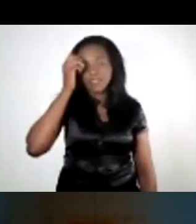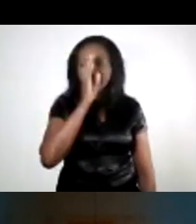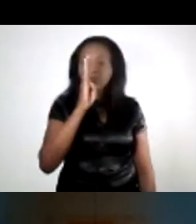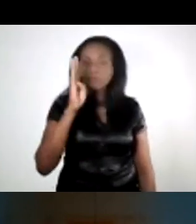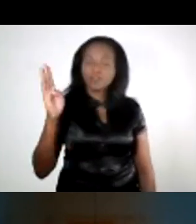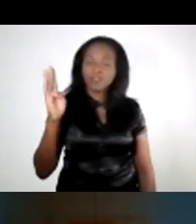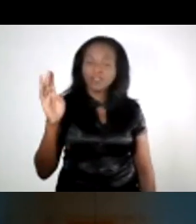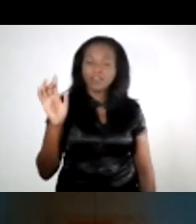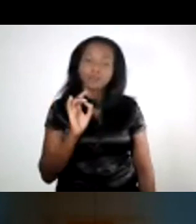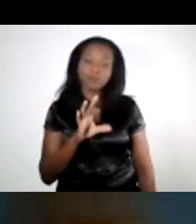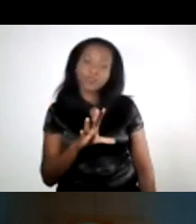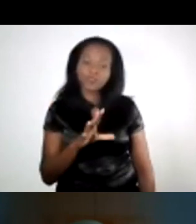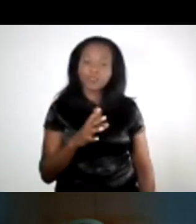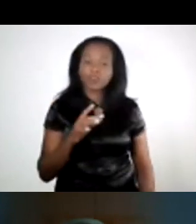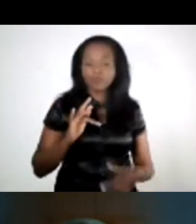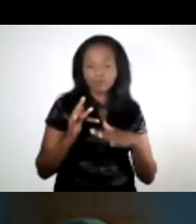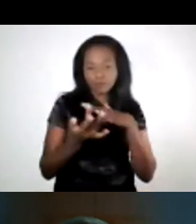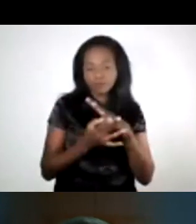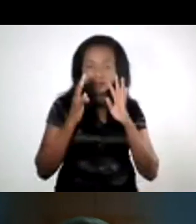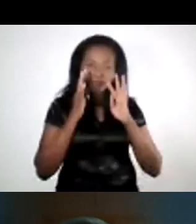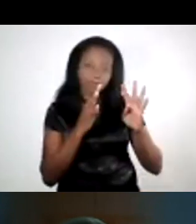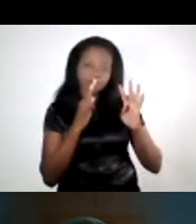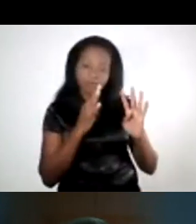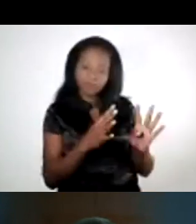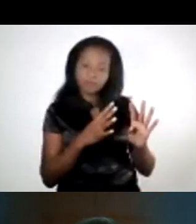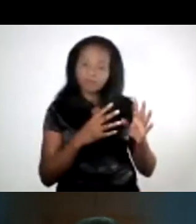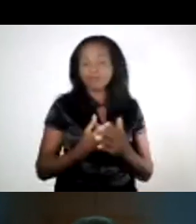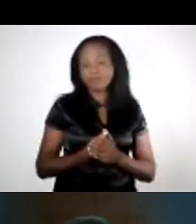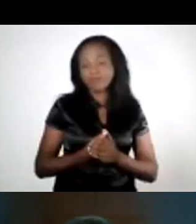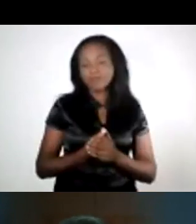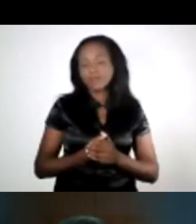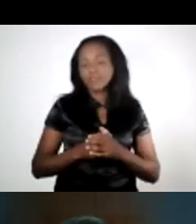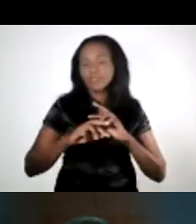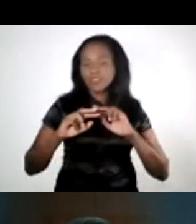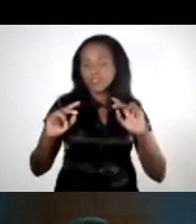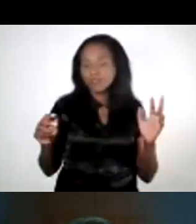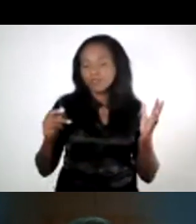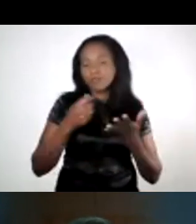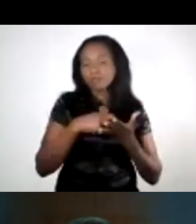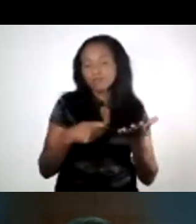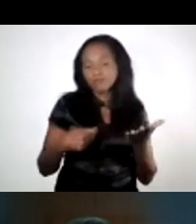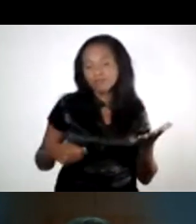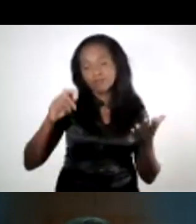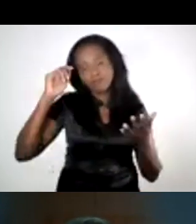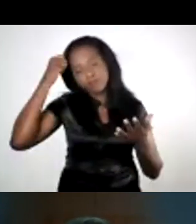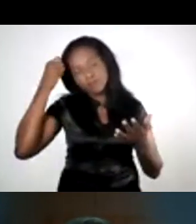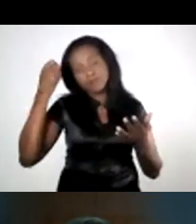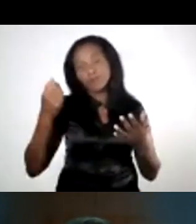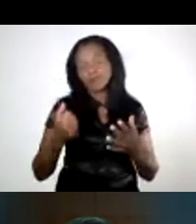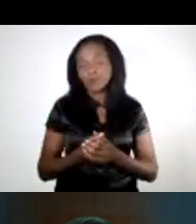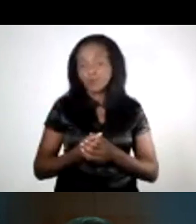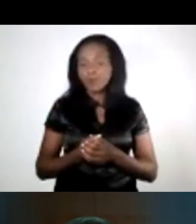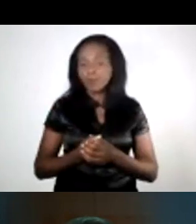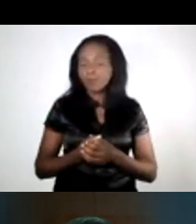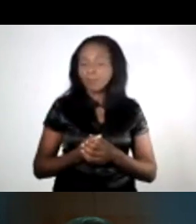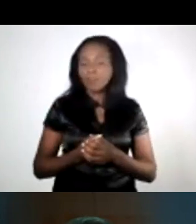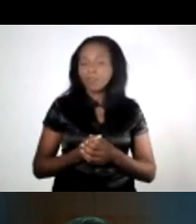isso, acompanhe as nossas redes sociais para receber indicações de obras de autoras negras e